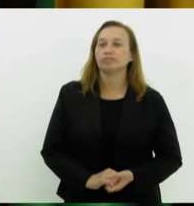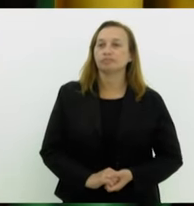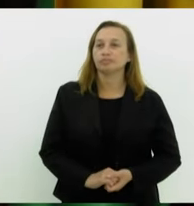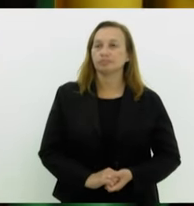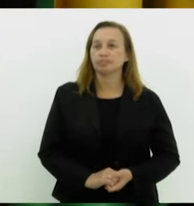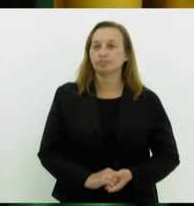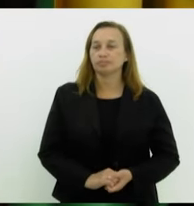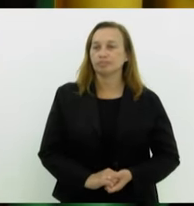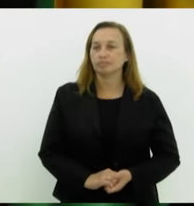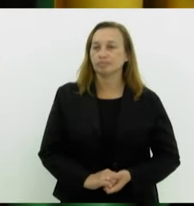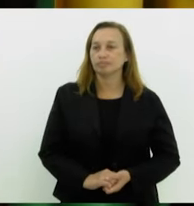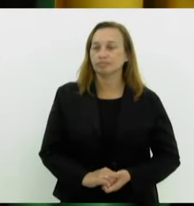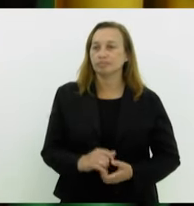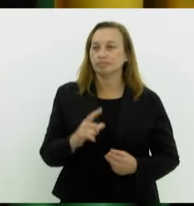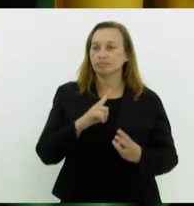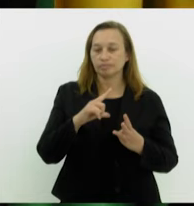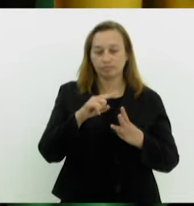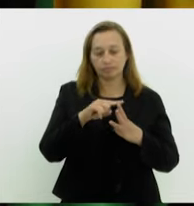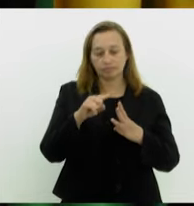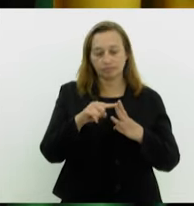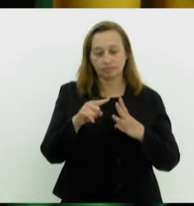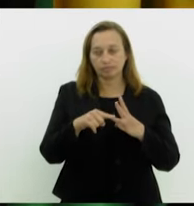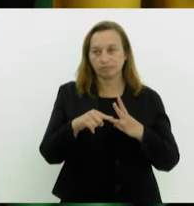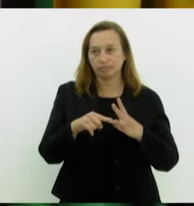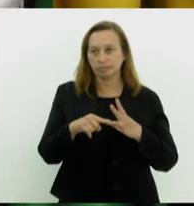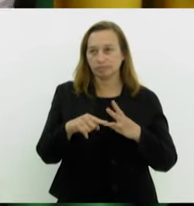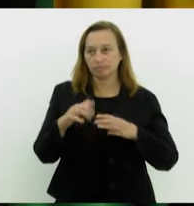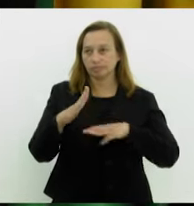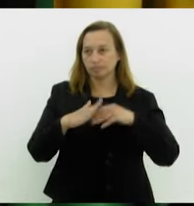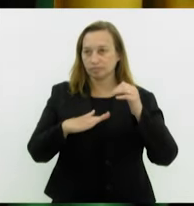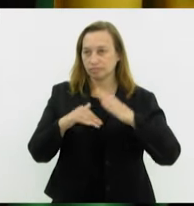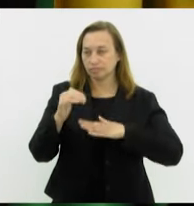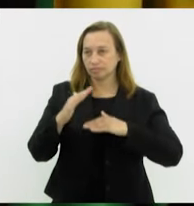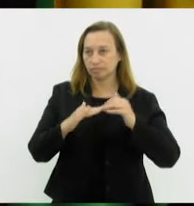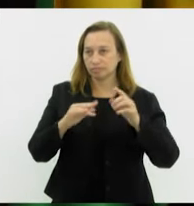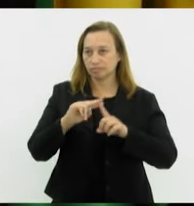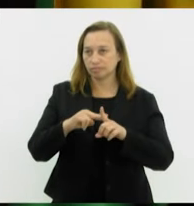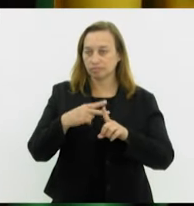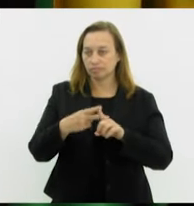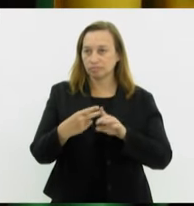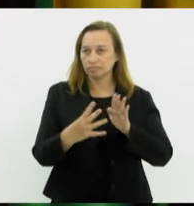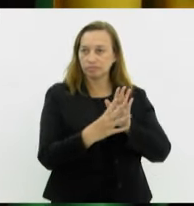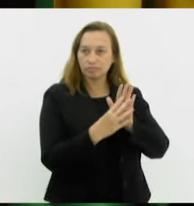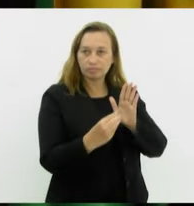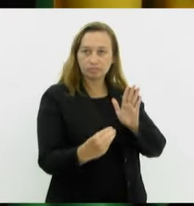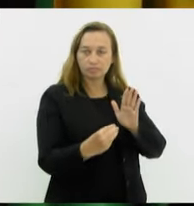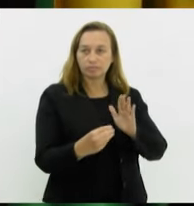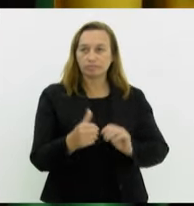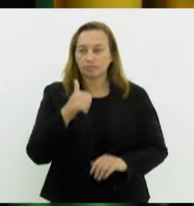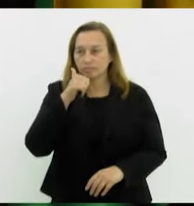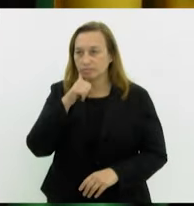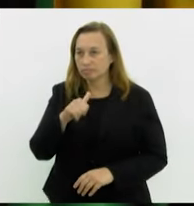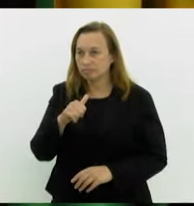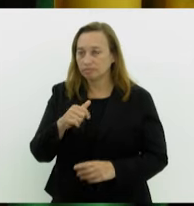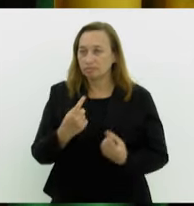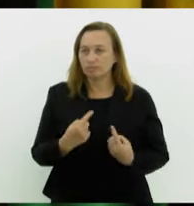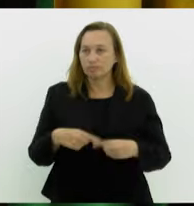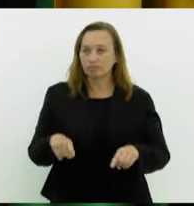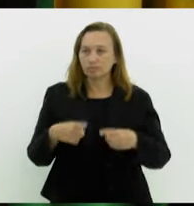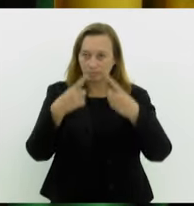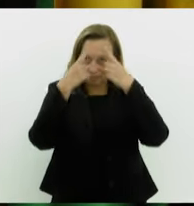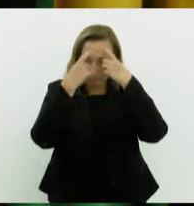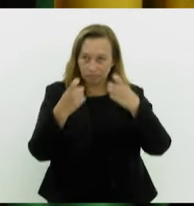porque que nós temos três super superintendências nós replicamos o modelo do ministério das mulheres enfrentamento à